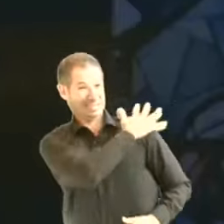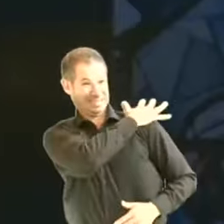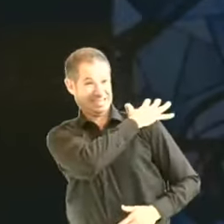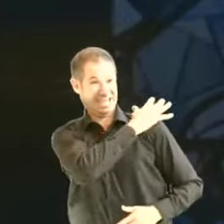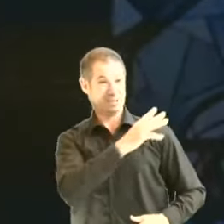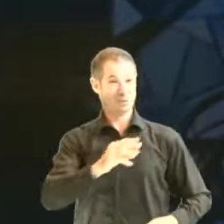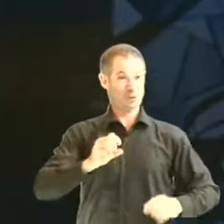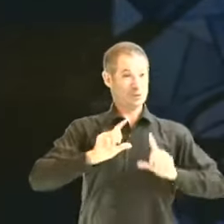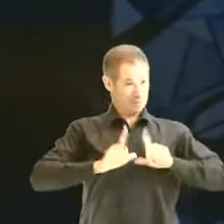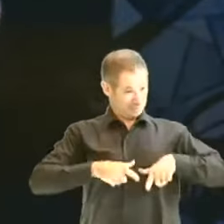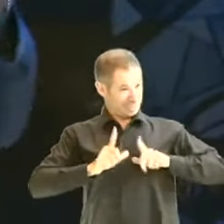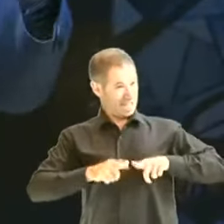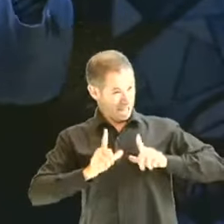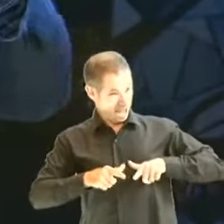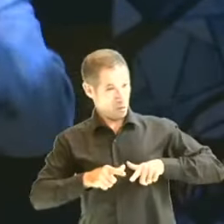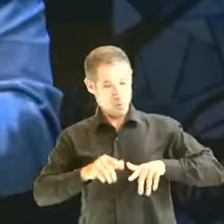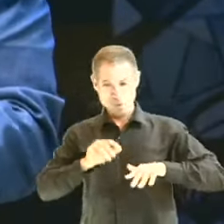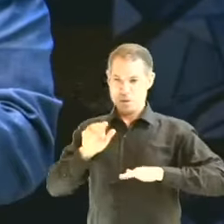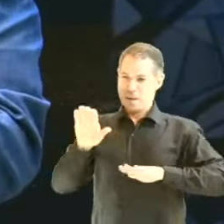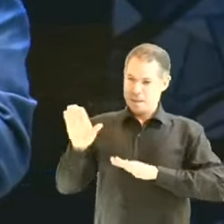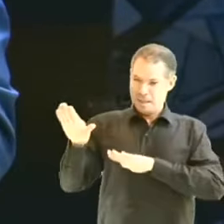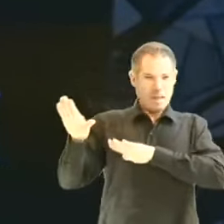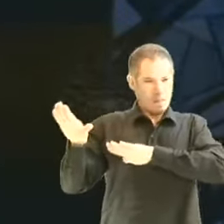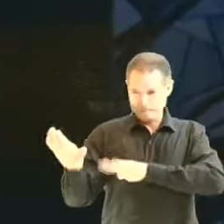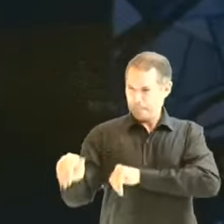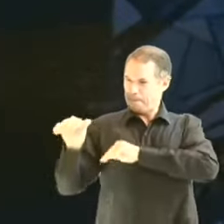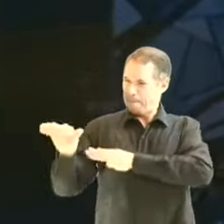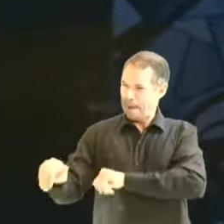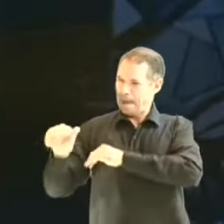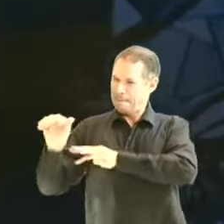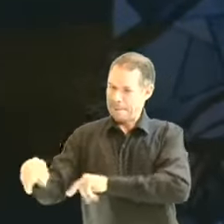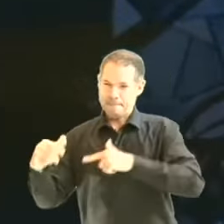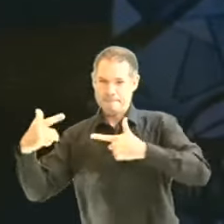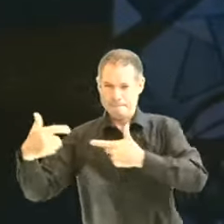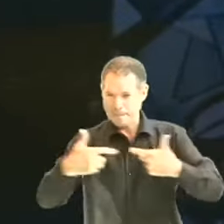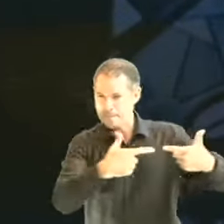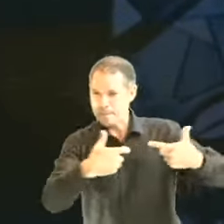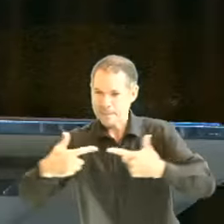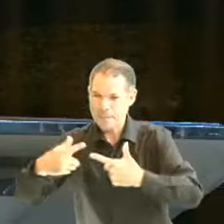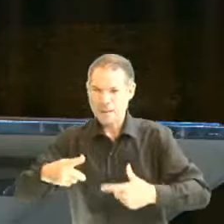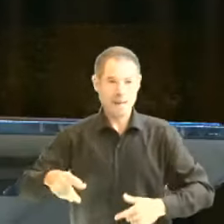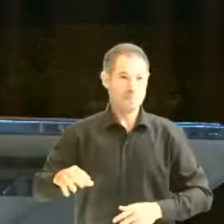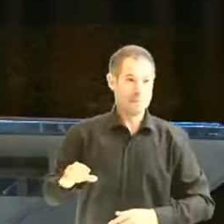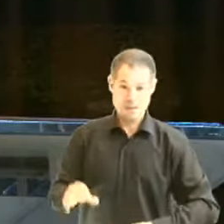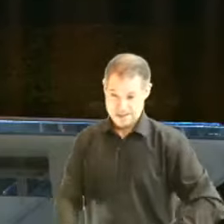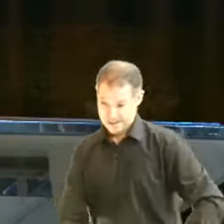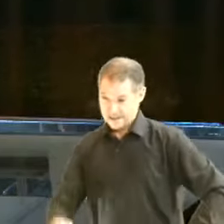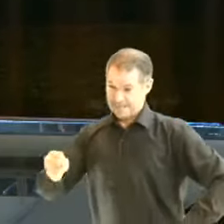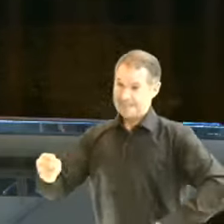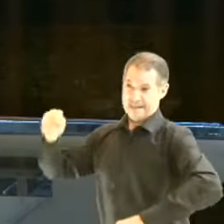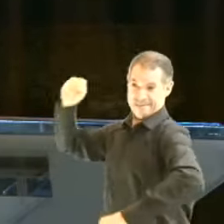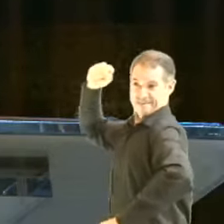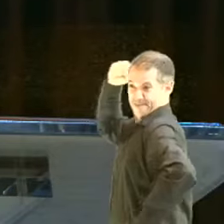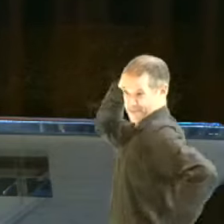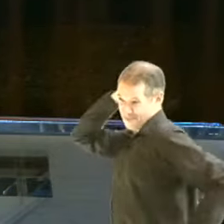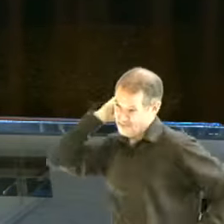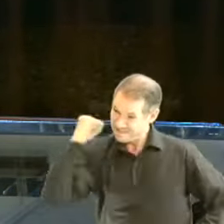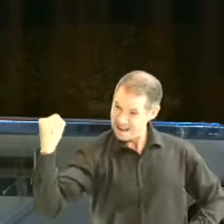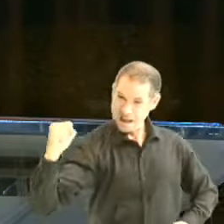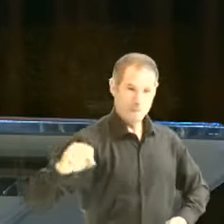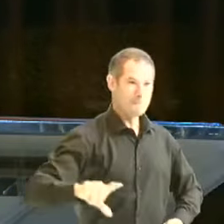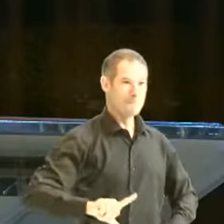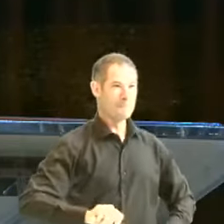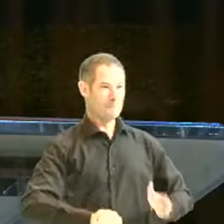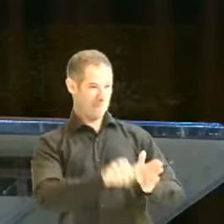de Israel, quando ele marchava para uma batalha, a ponta de lança, o primeiro exército, aquele que estava indo